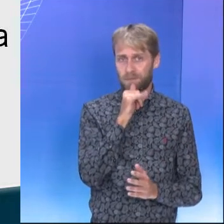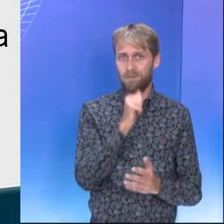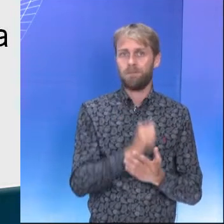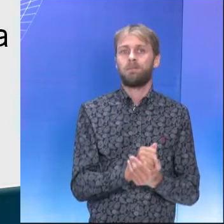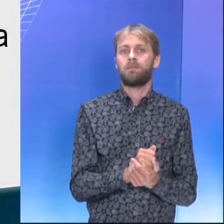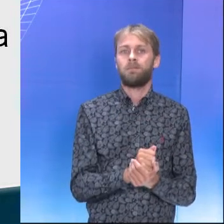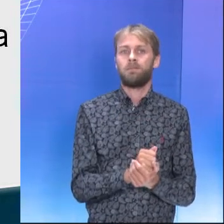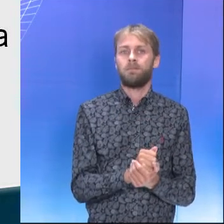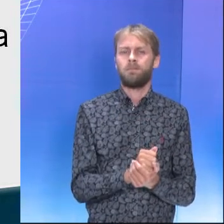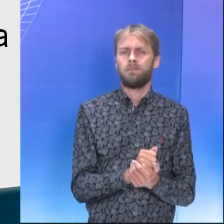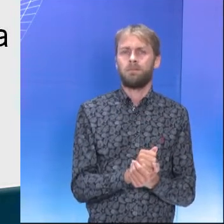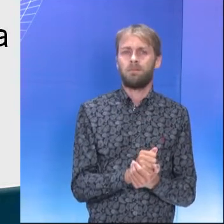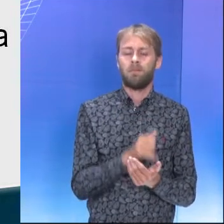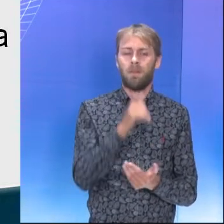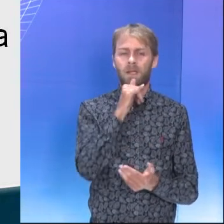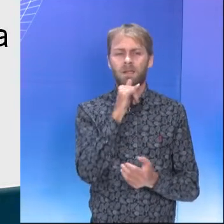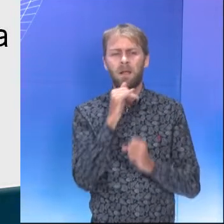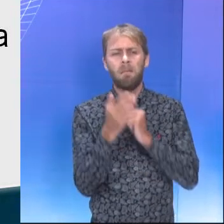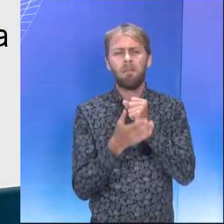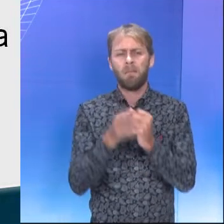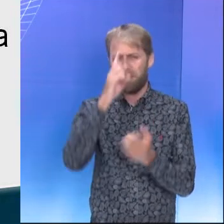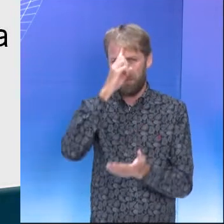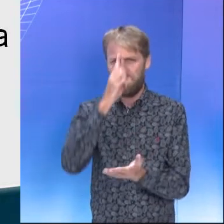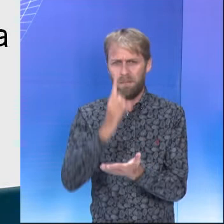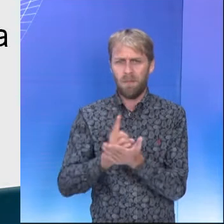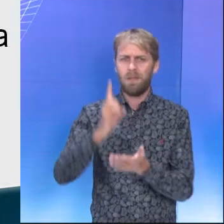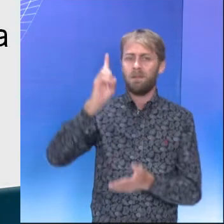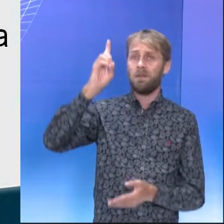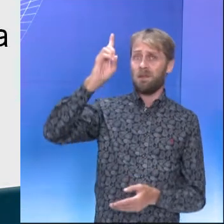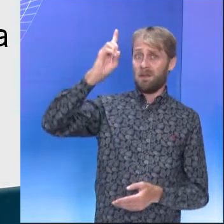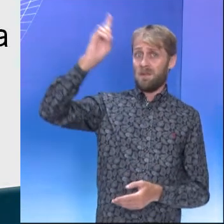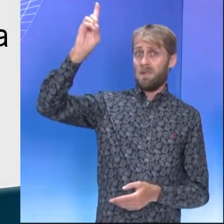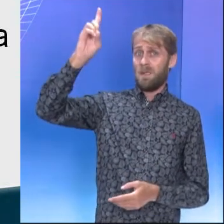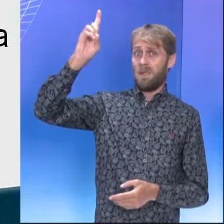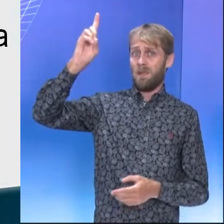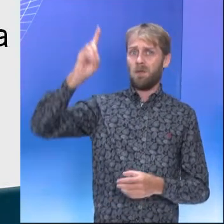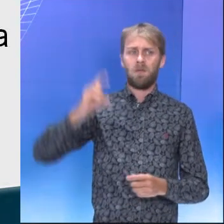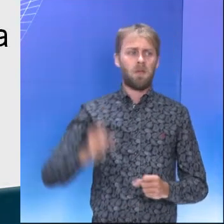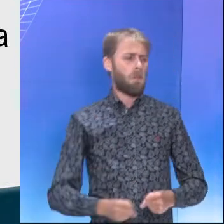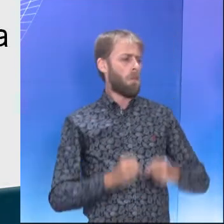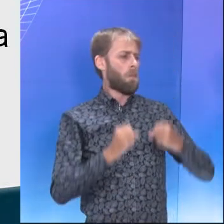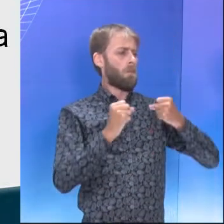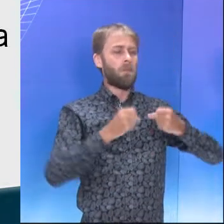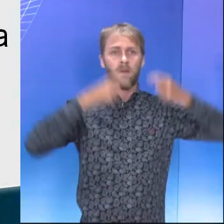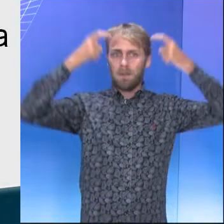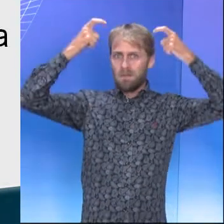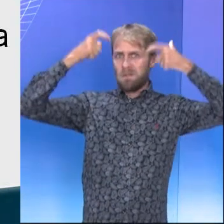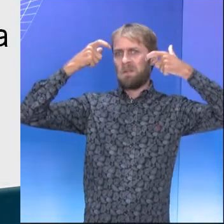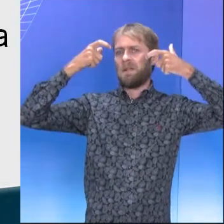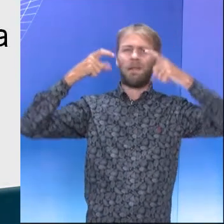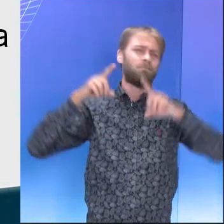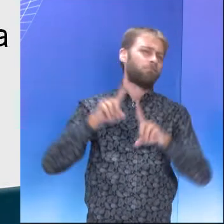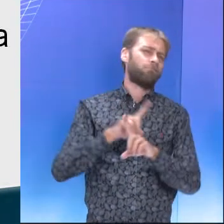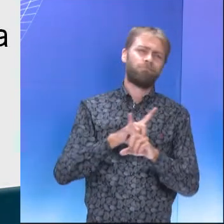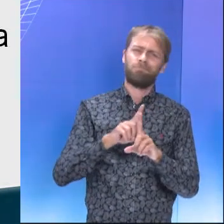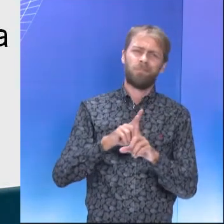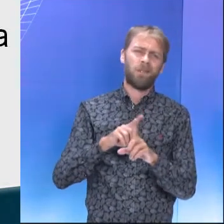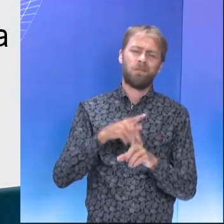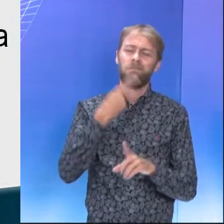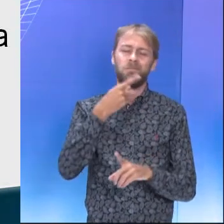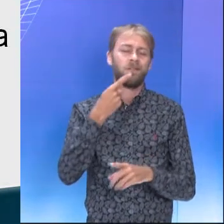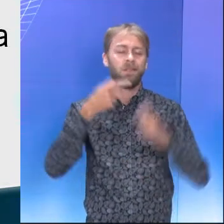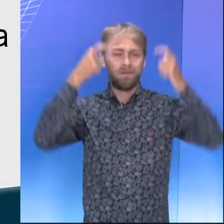no enunciado se baseia em determinação divina e soberania monárquica. Não estamos falando aqui de